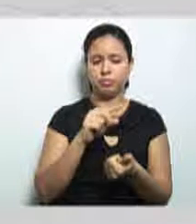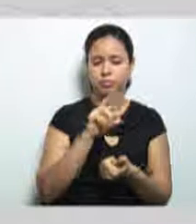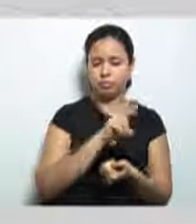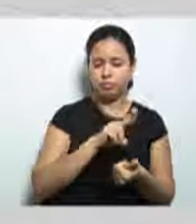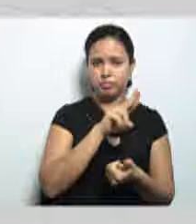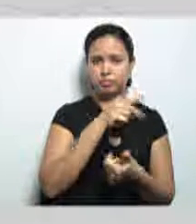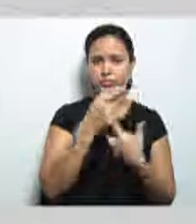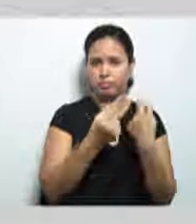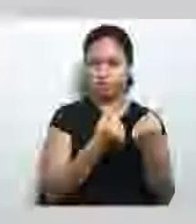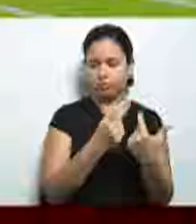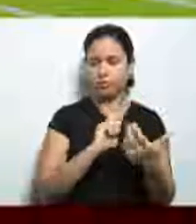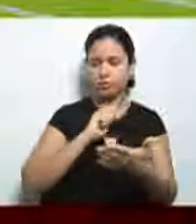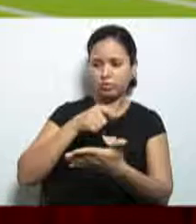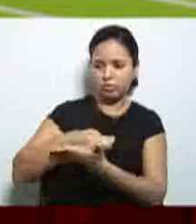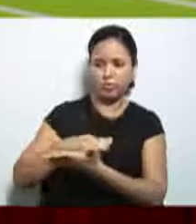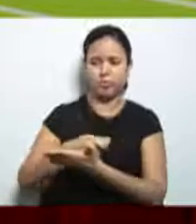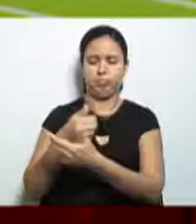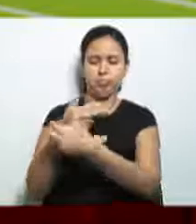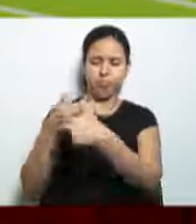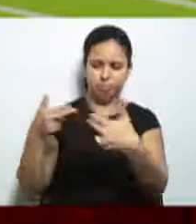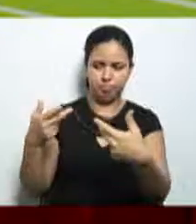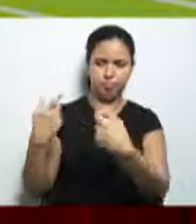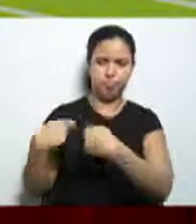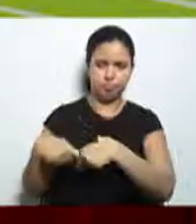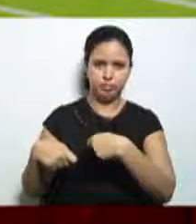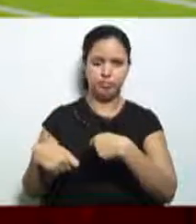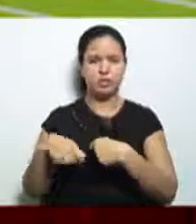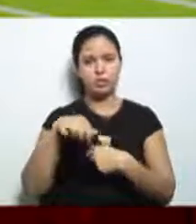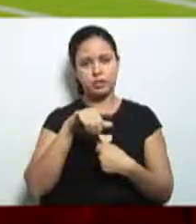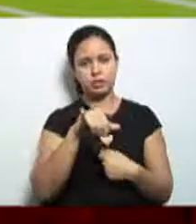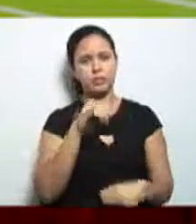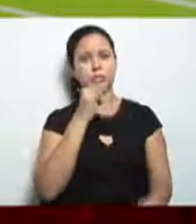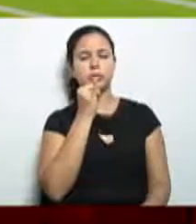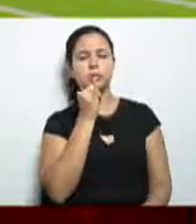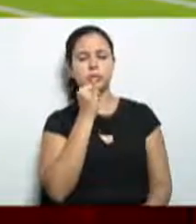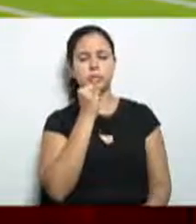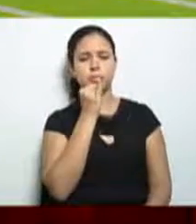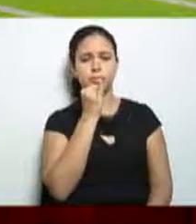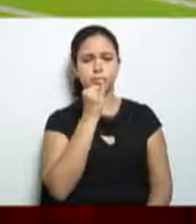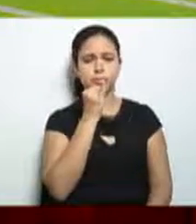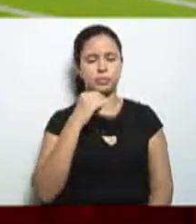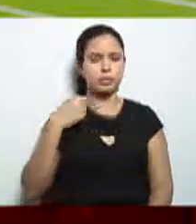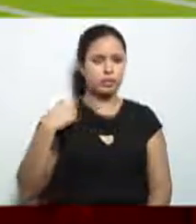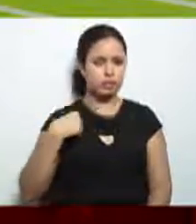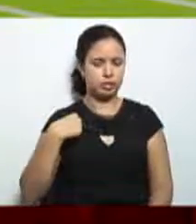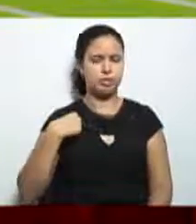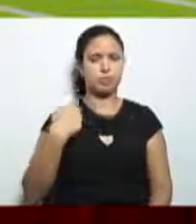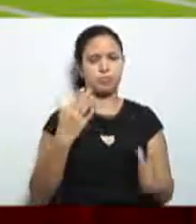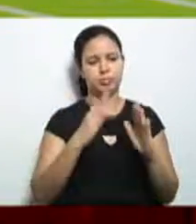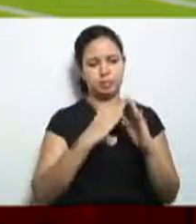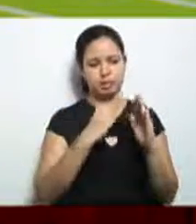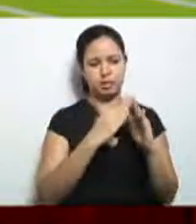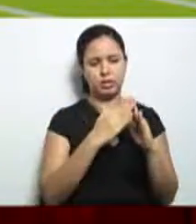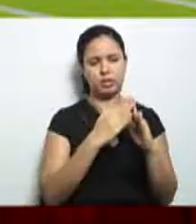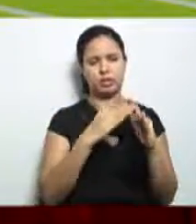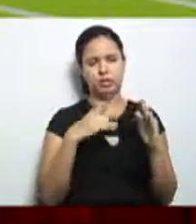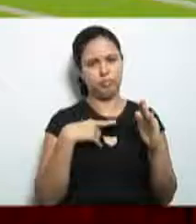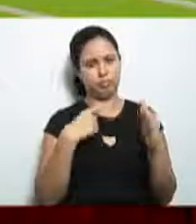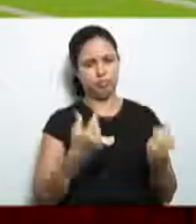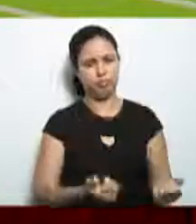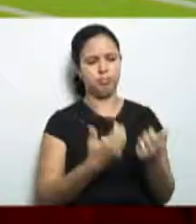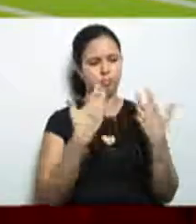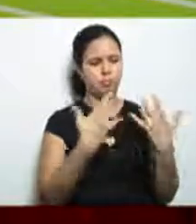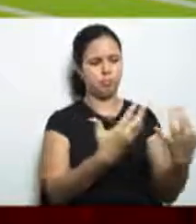grão, se eu planto lá no meu quintal feijão, eu vou consumir também desse feijão, mas eu preciso de outros bens. Então, eu vou vender